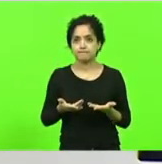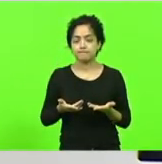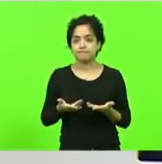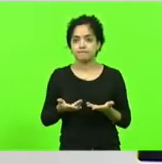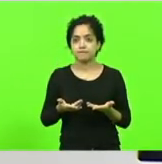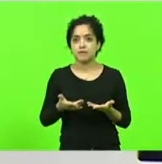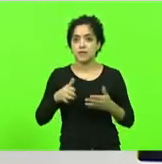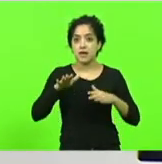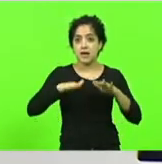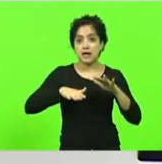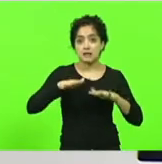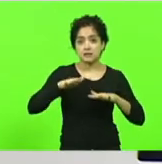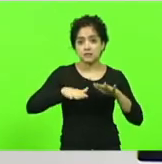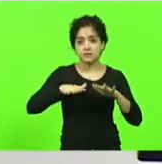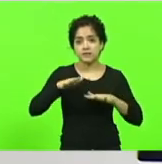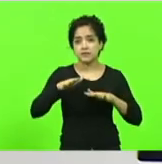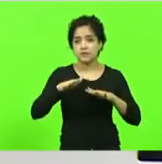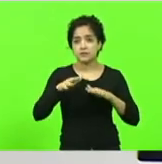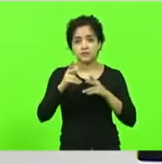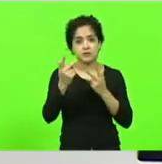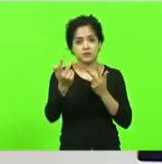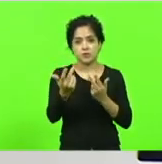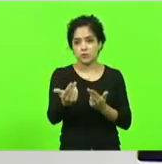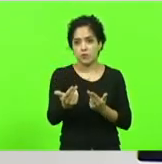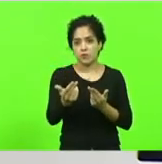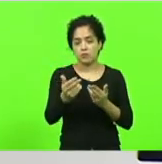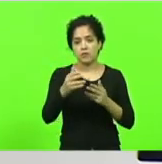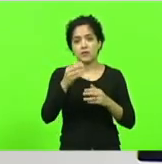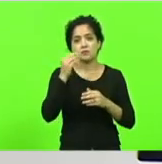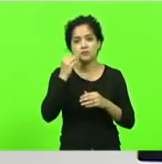às vezes eu estou na mesma sua, eu tento não falar